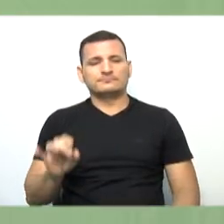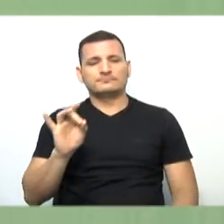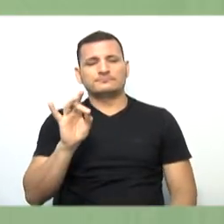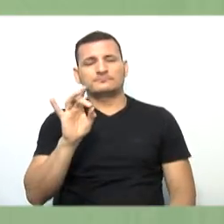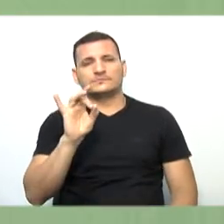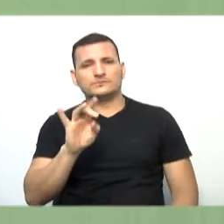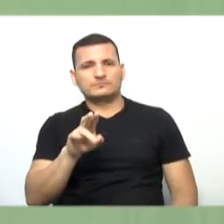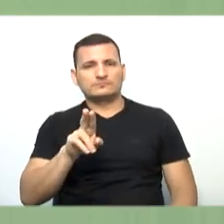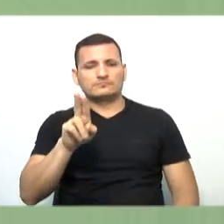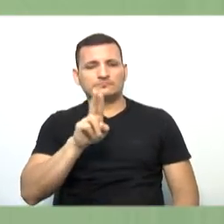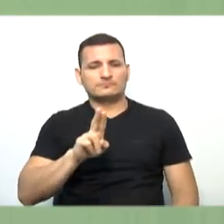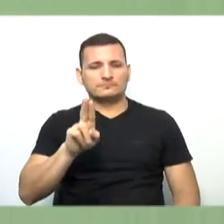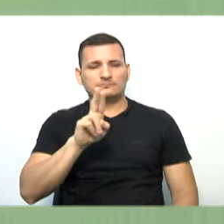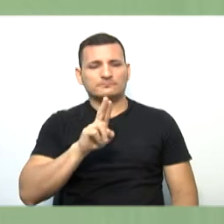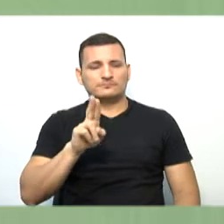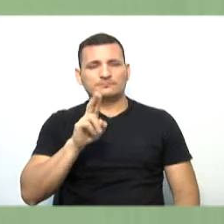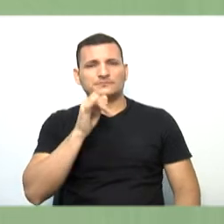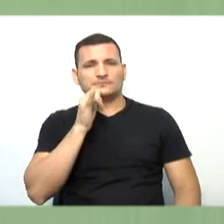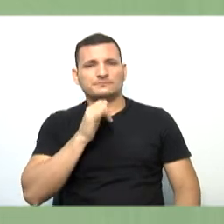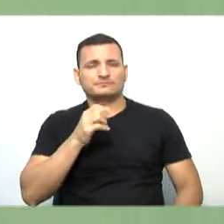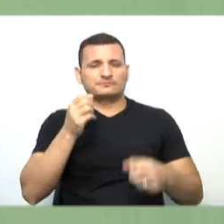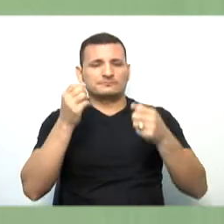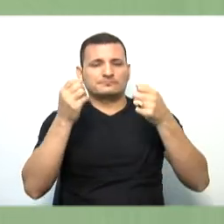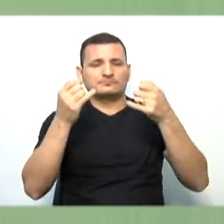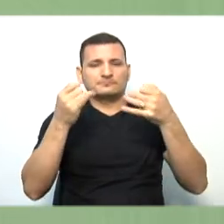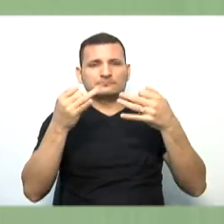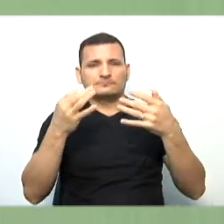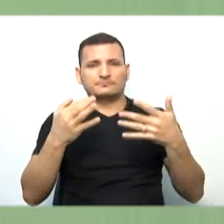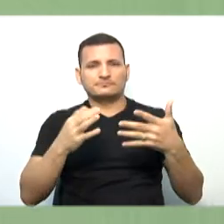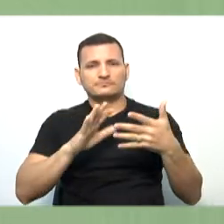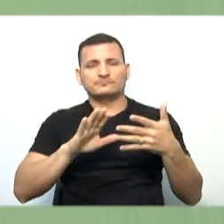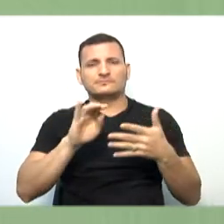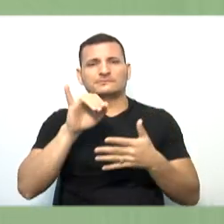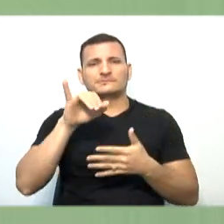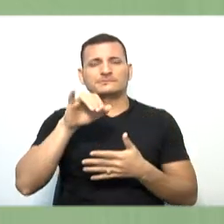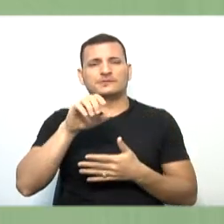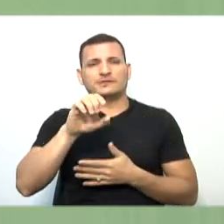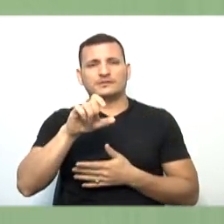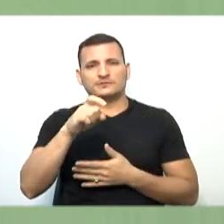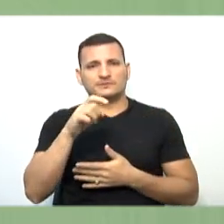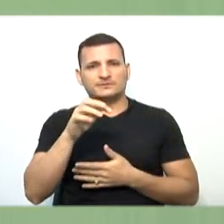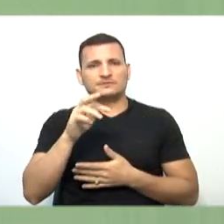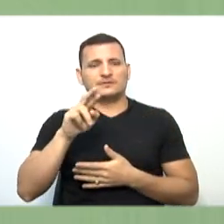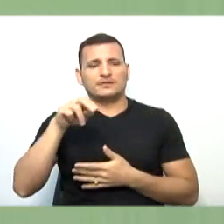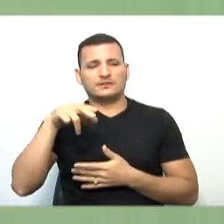e exemplificaremos a integração externa, como eu acabei de falar. Então, vamos lá para o nosso